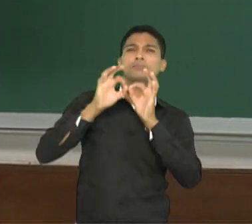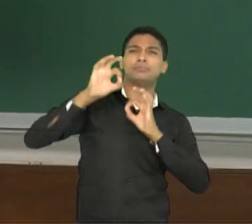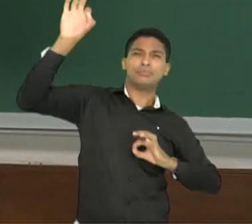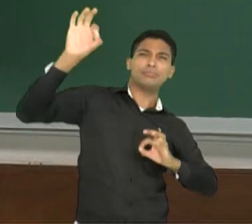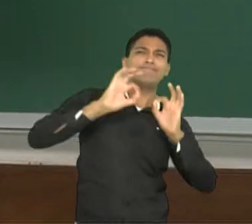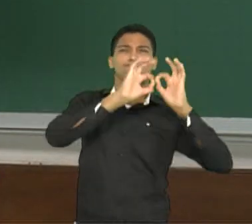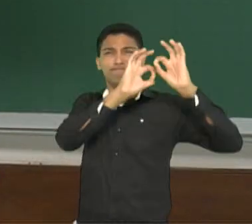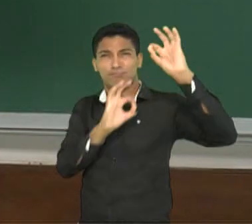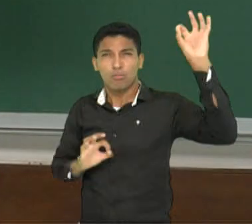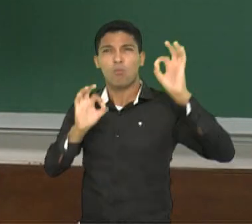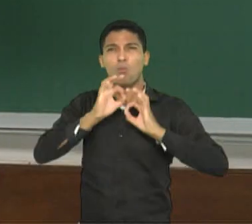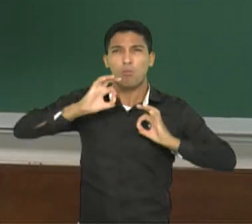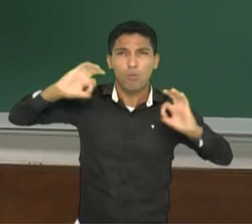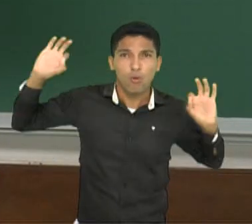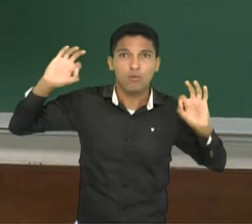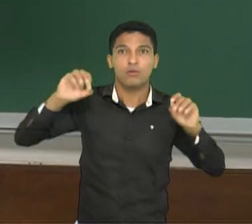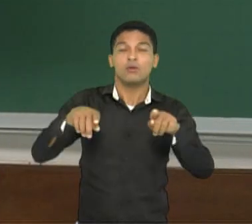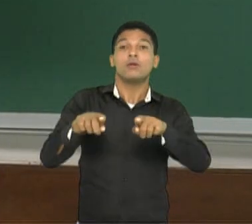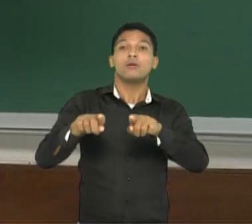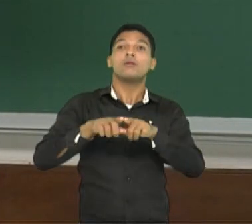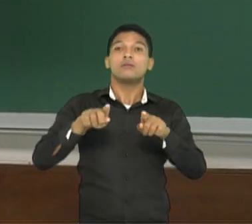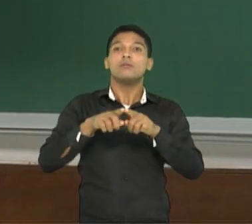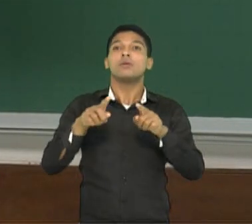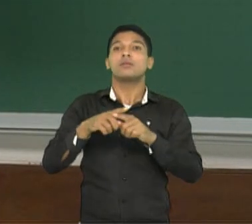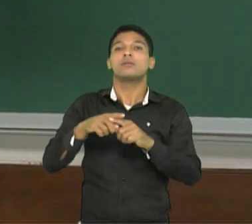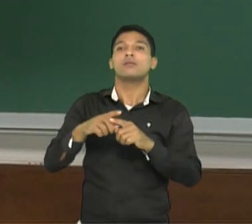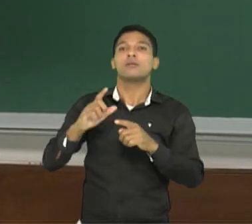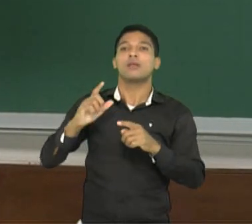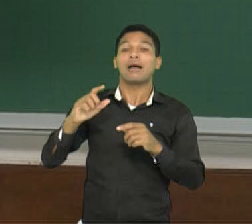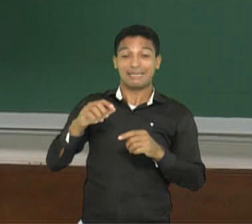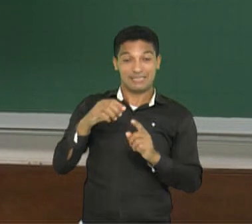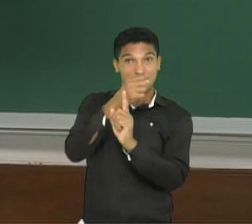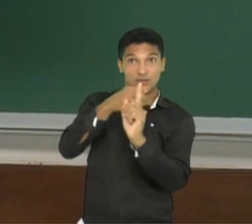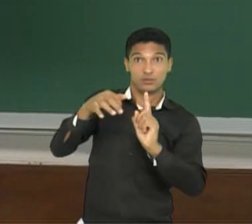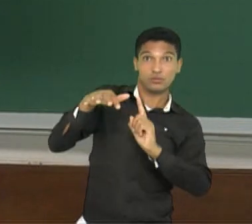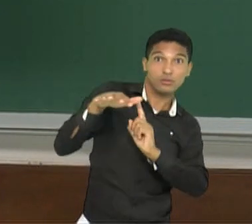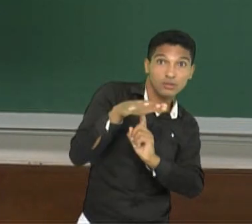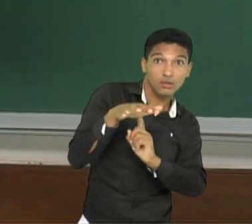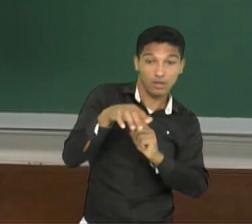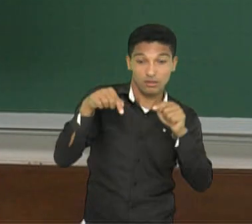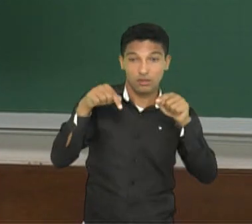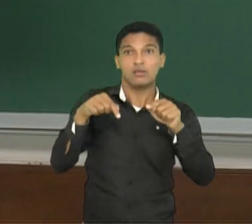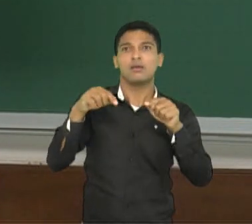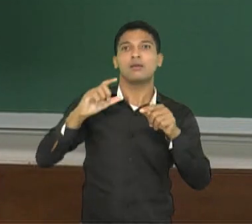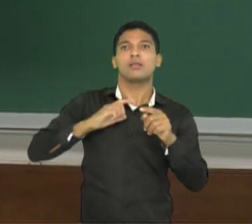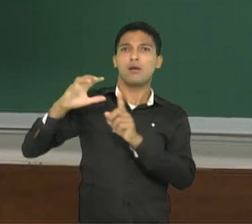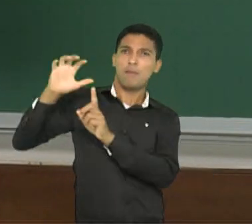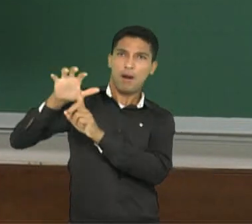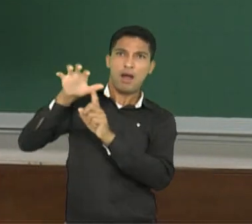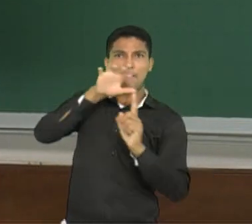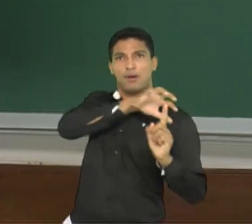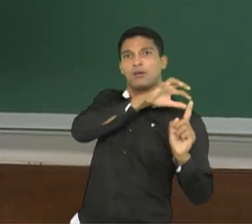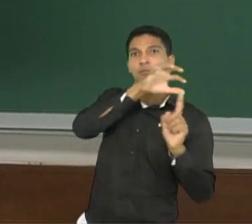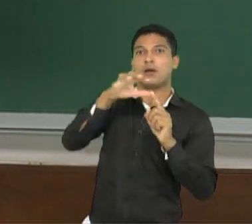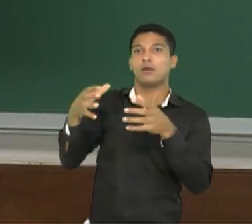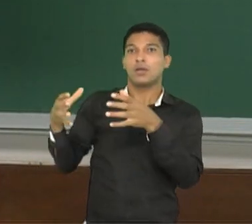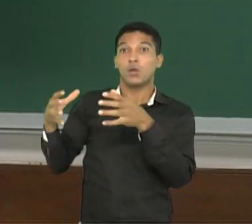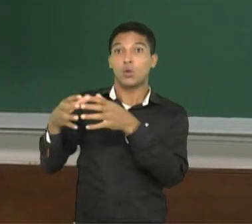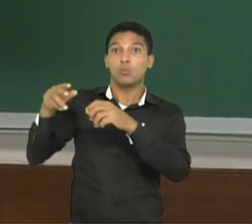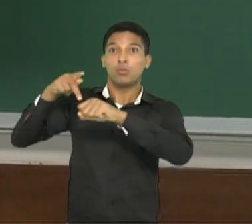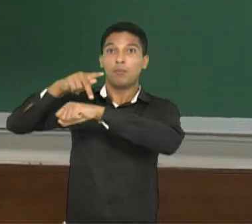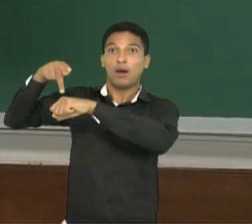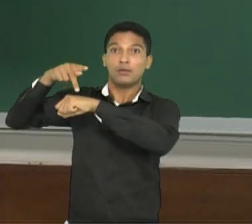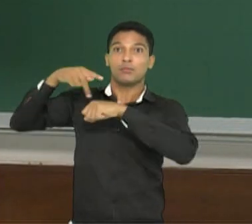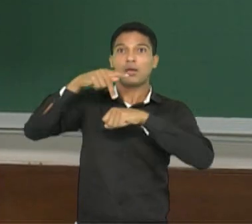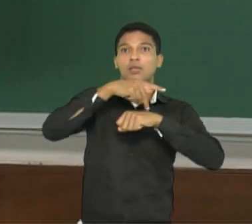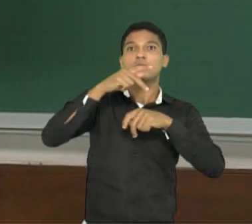ao longo do processo de construção da própria sociedade, com a chegada de todos esses grupos, né? E a